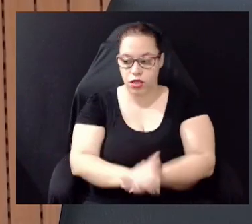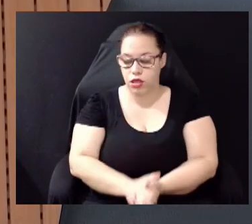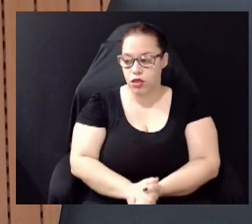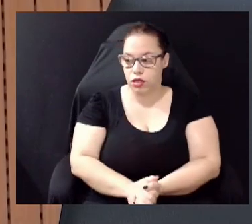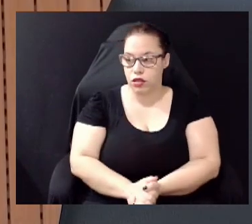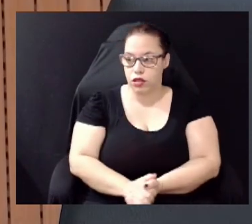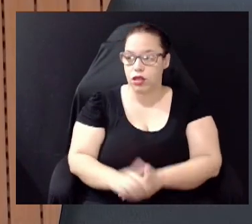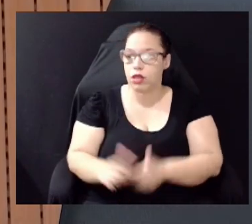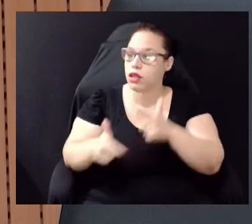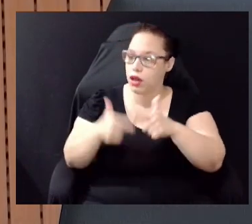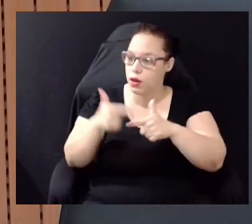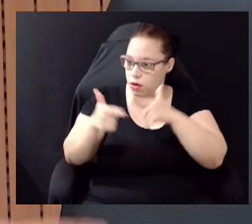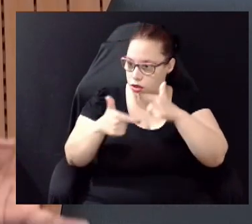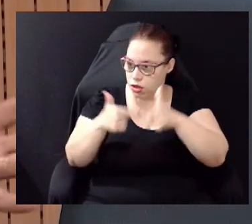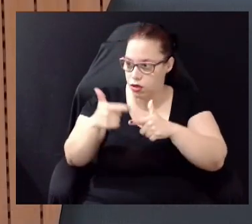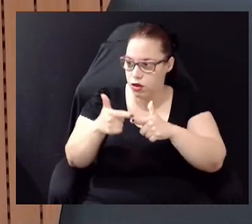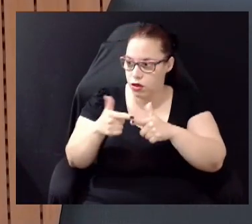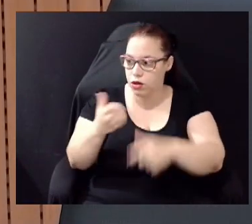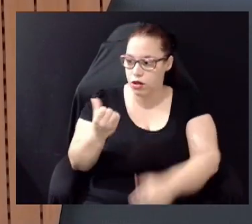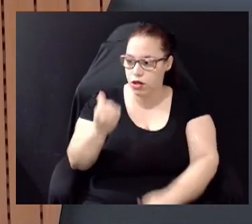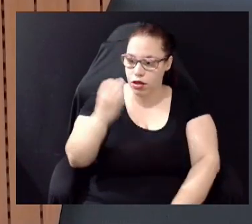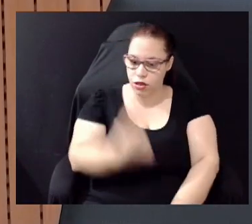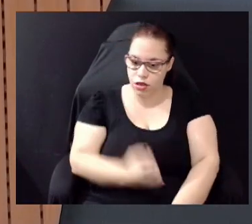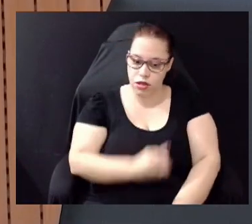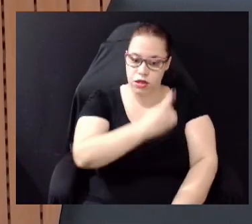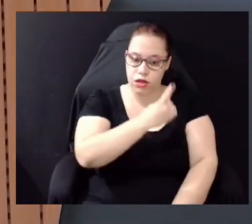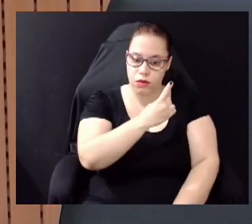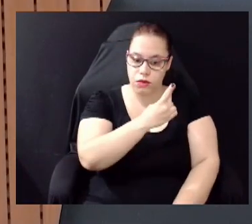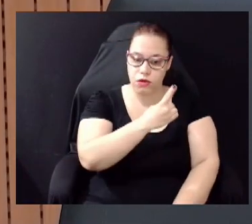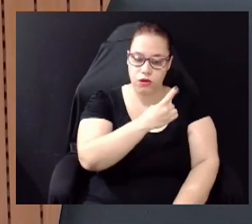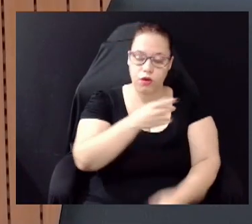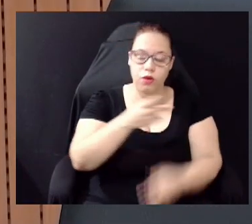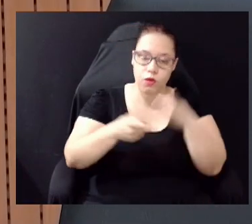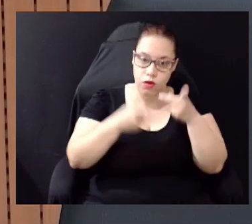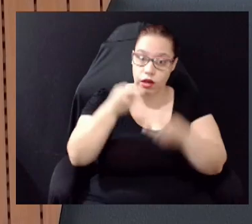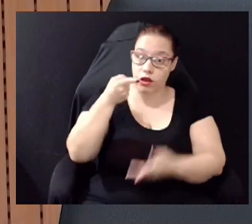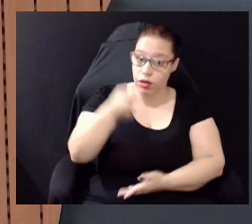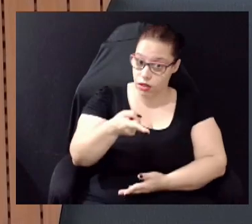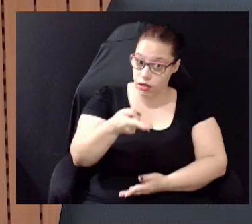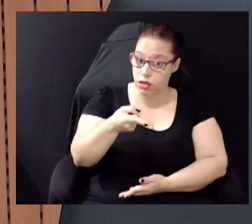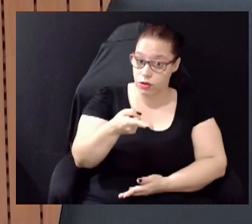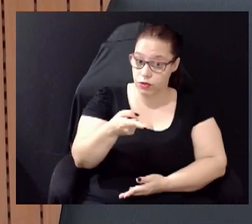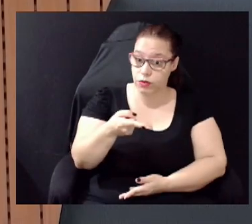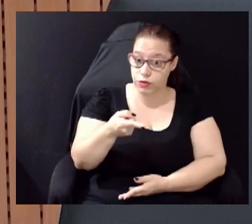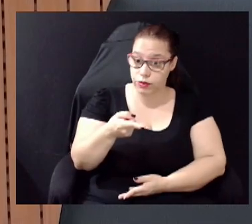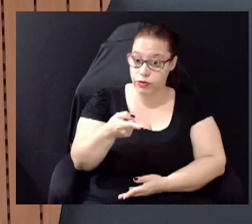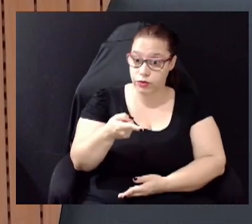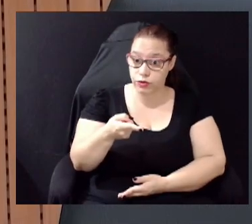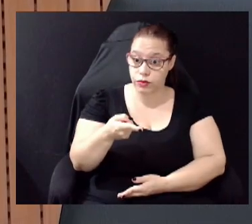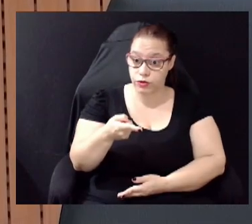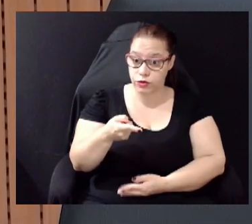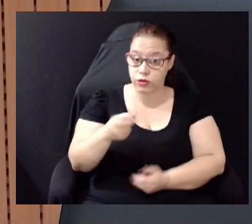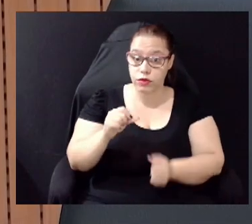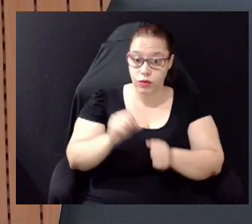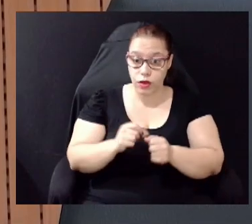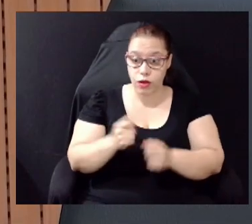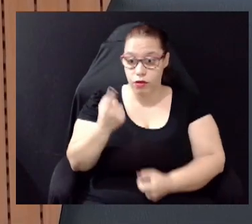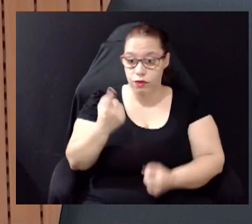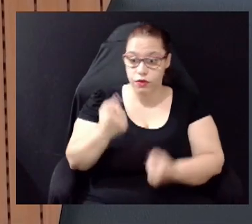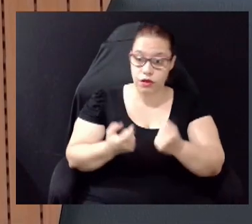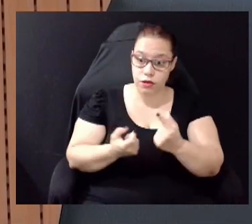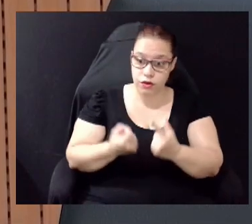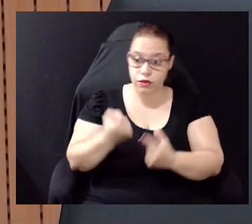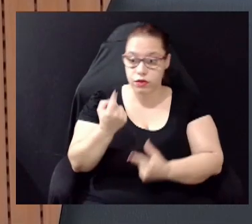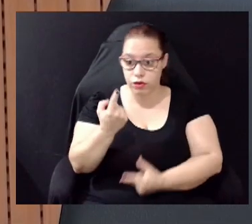na escala 6x1. Então, tudo que foi falado aqui, eu acho que a gente tem que fazer algo mesmo assim,